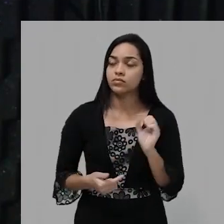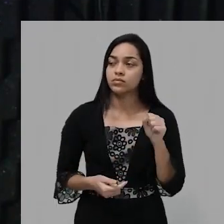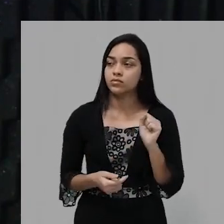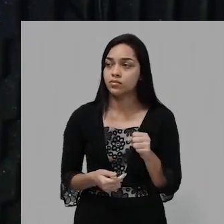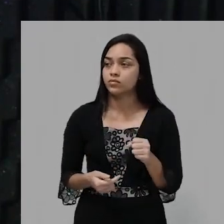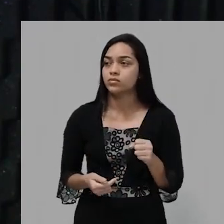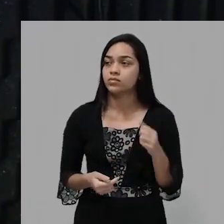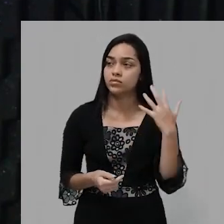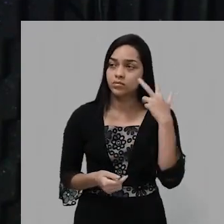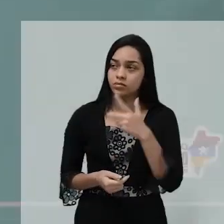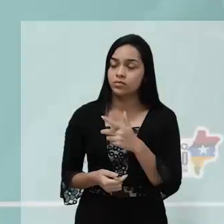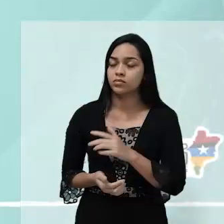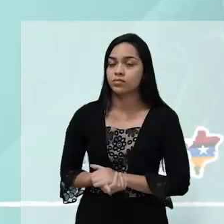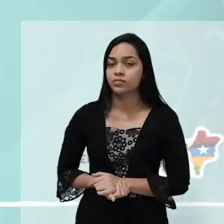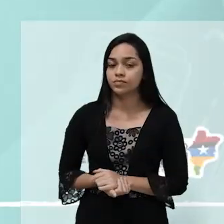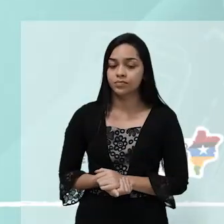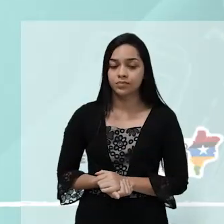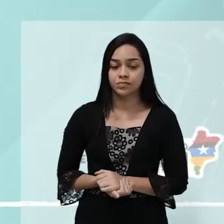rigor estético.